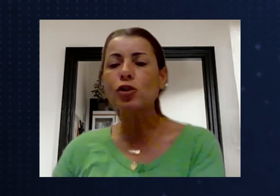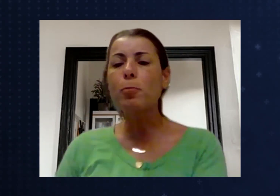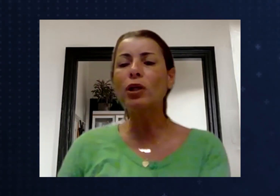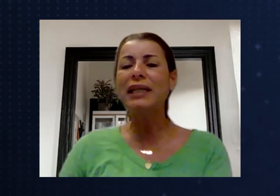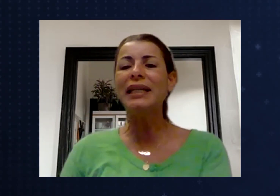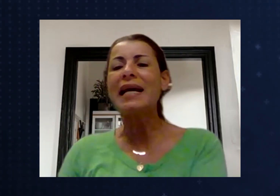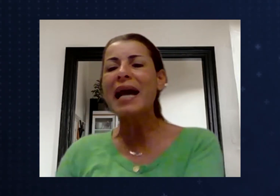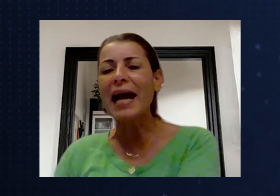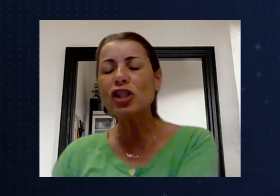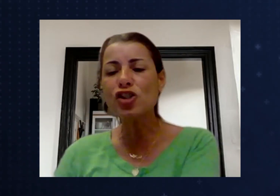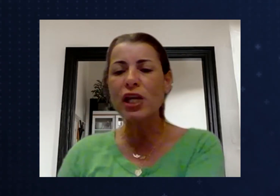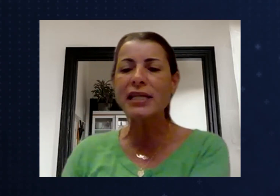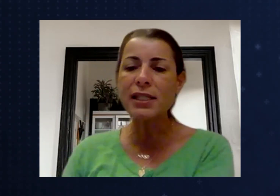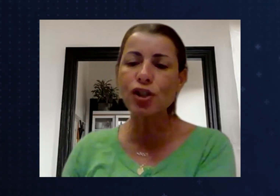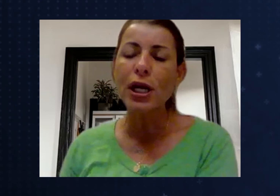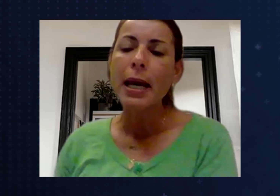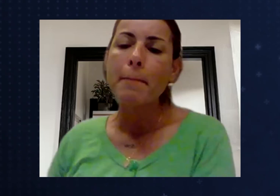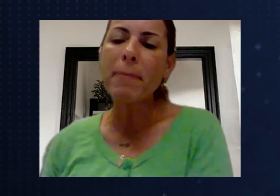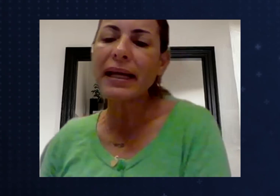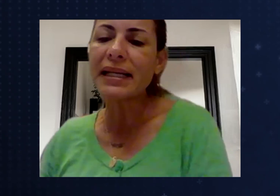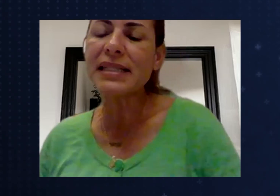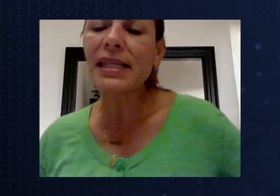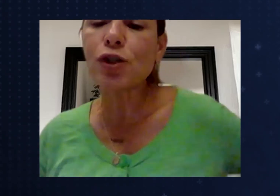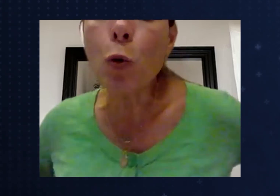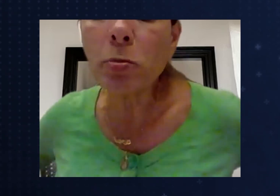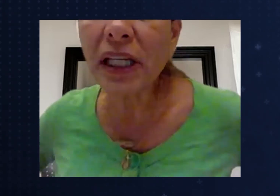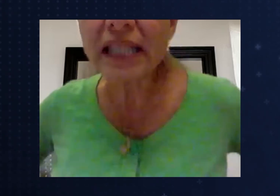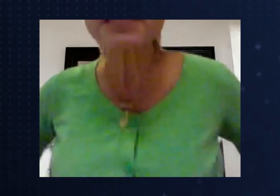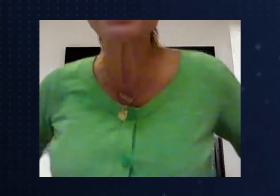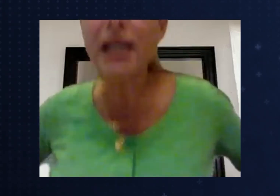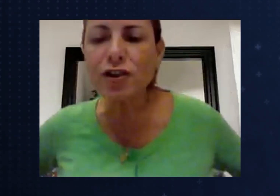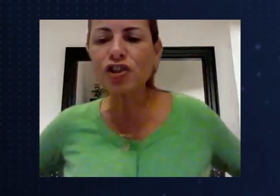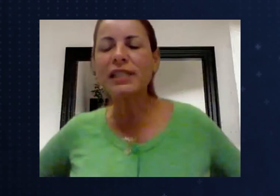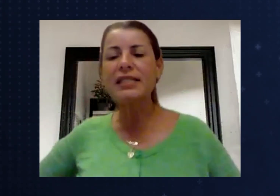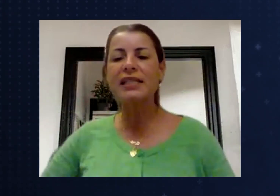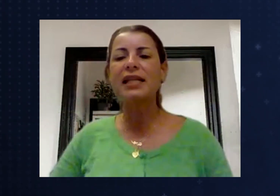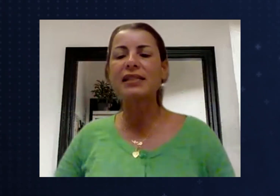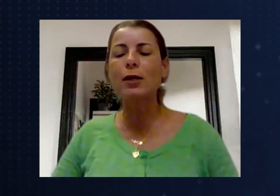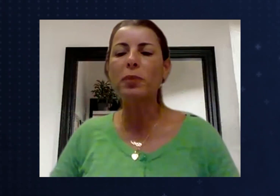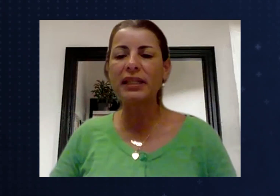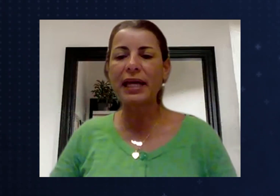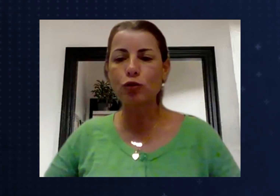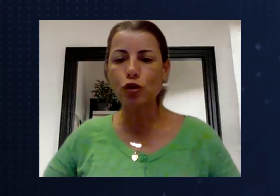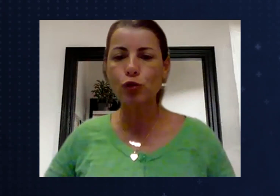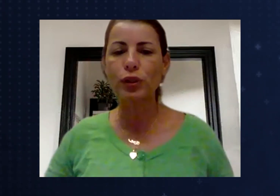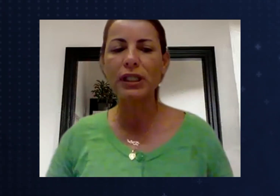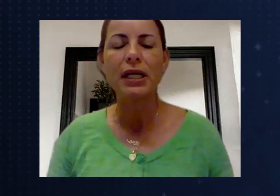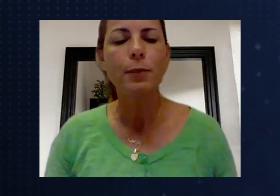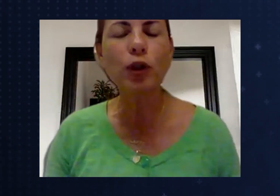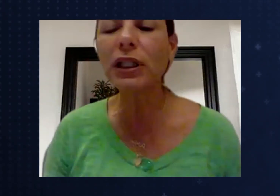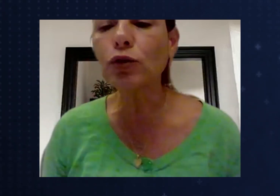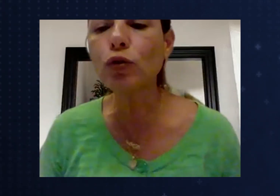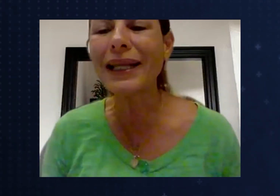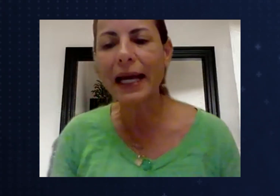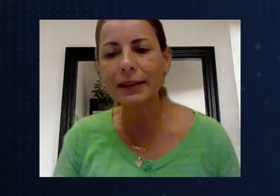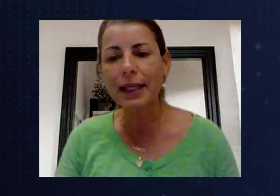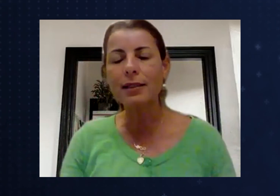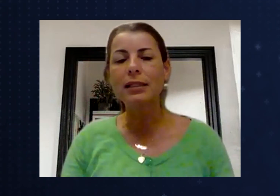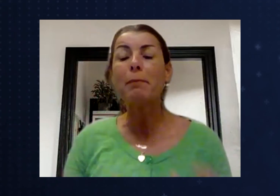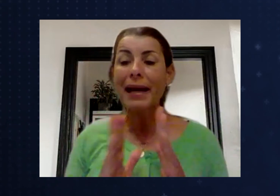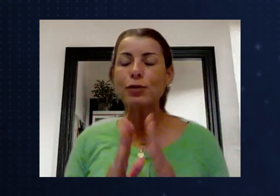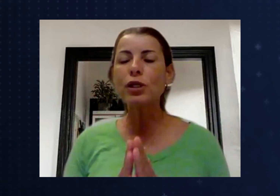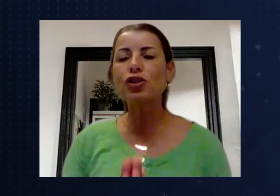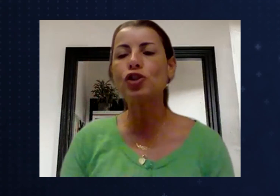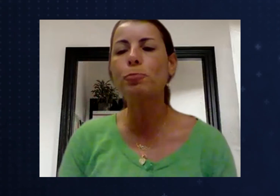as partes podem elencar diligências para que sejam cumpridas antes da designação do plenário do júri. Portanto, não há